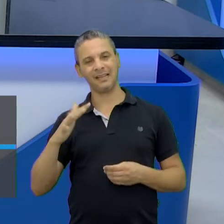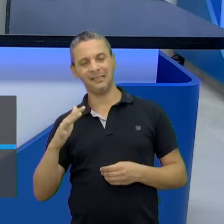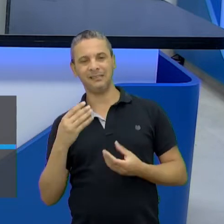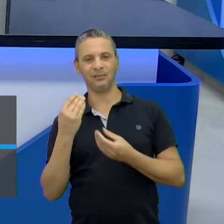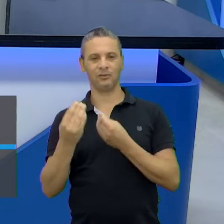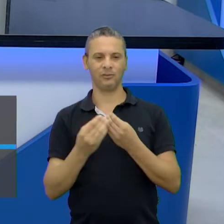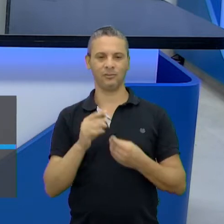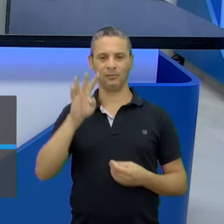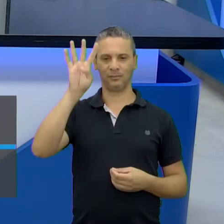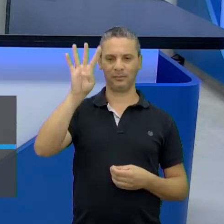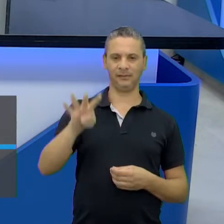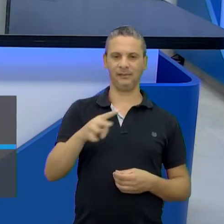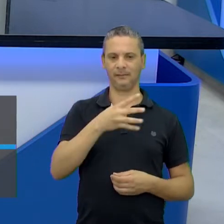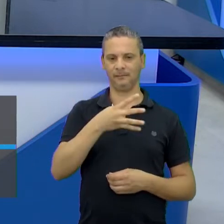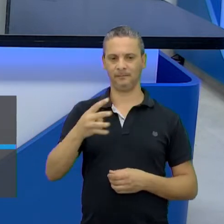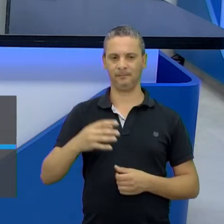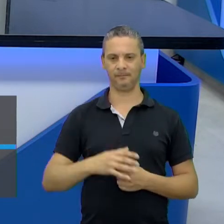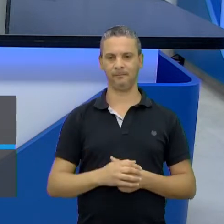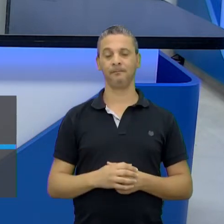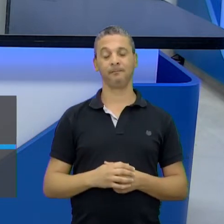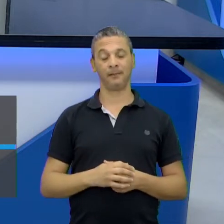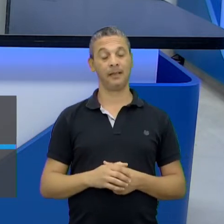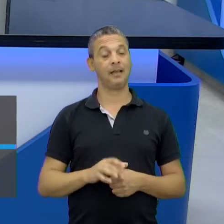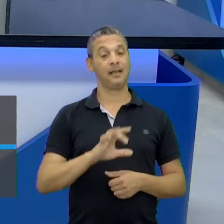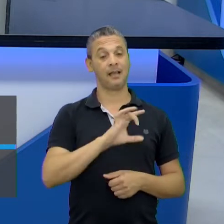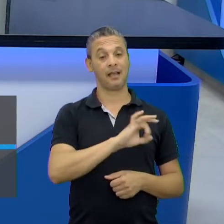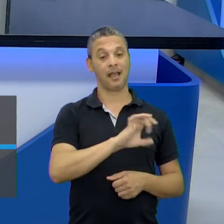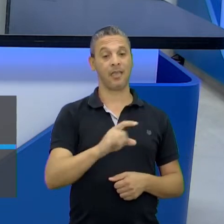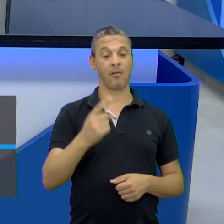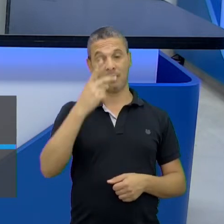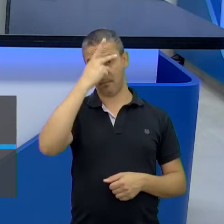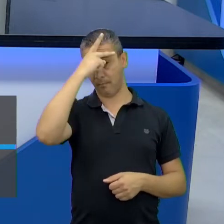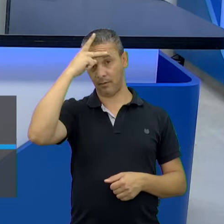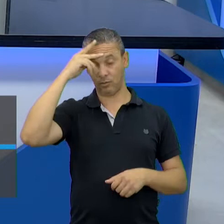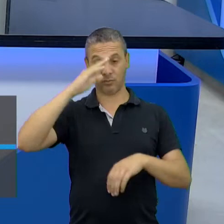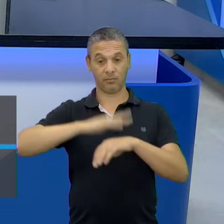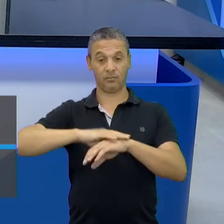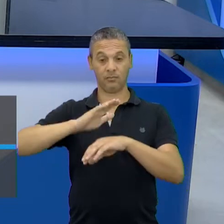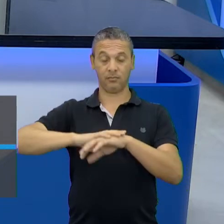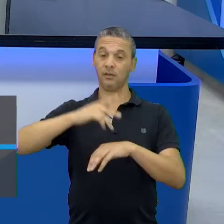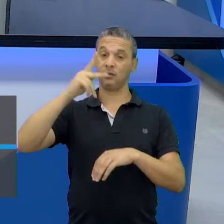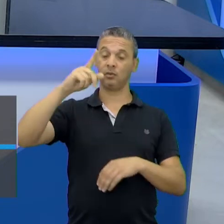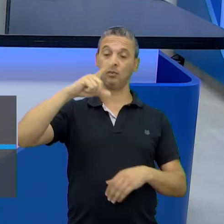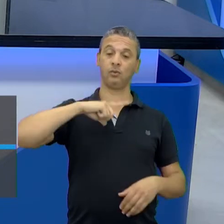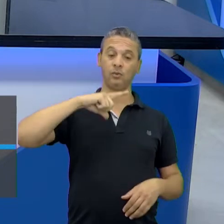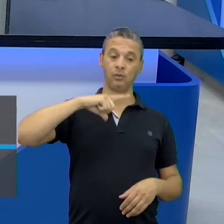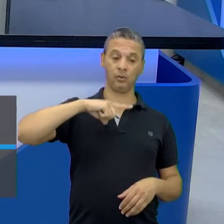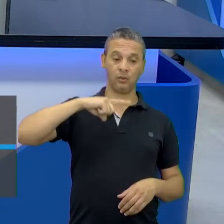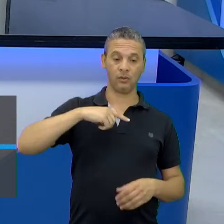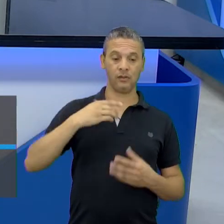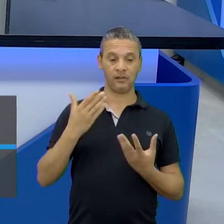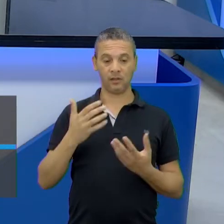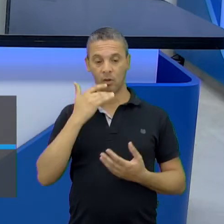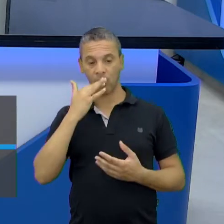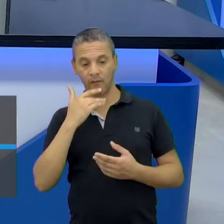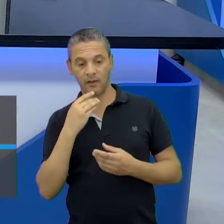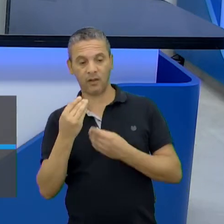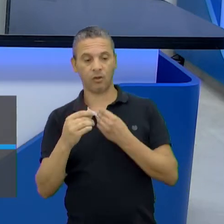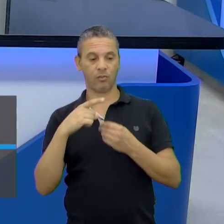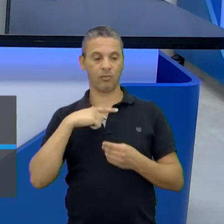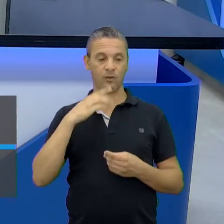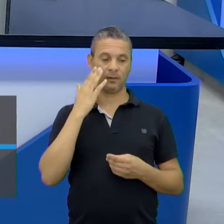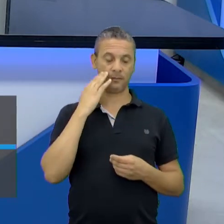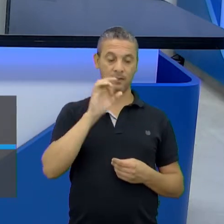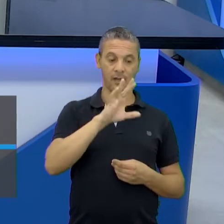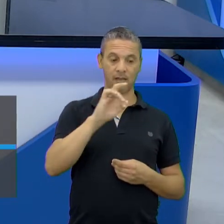menos assim. Óbvio, cada um vai ter o seu, né? Vai ficar mais bonitinha ou mais colorida, cada um vai fazer a